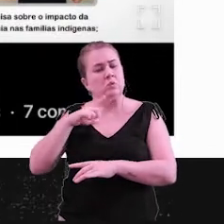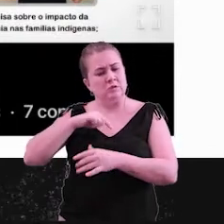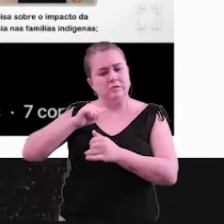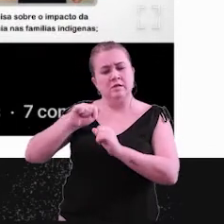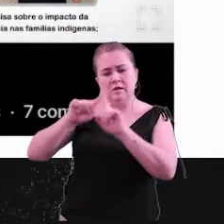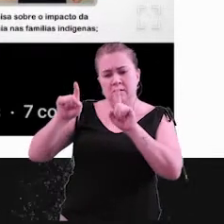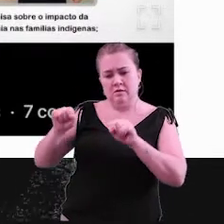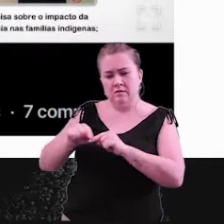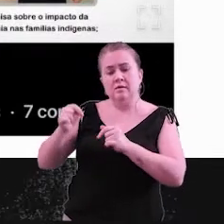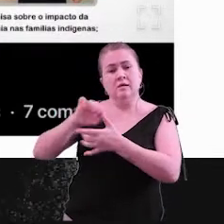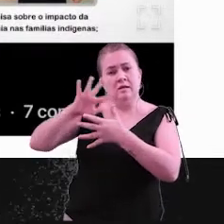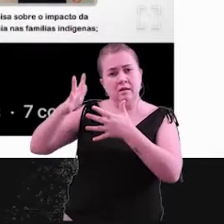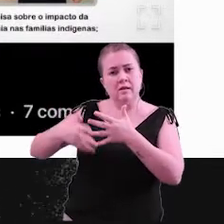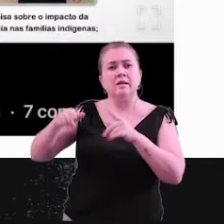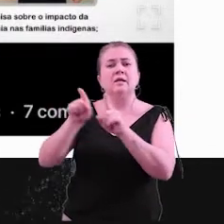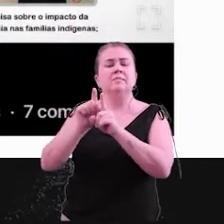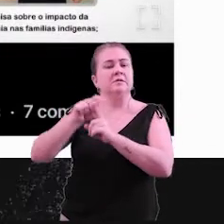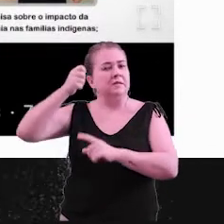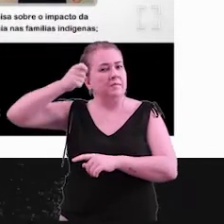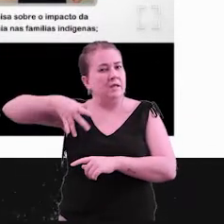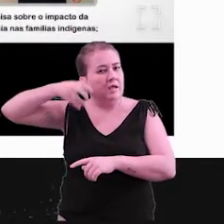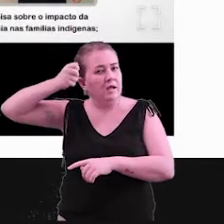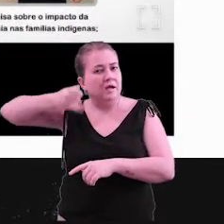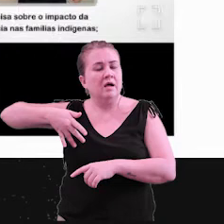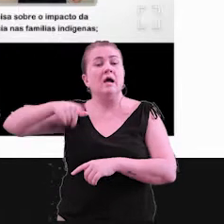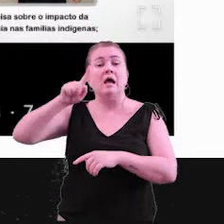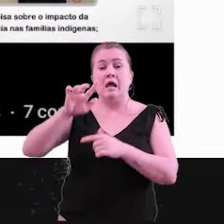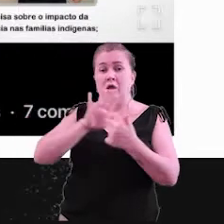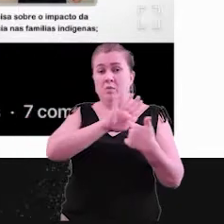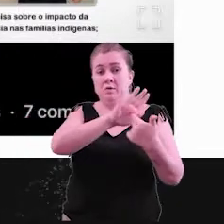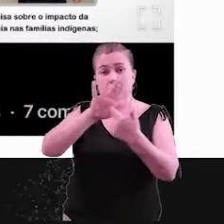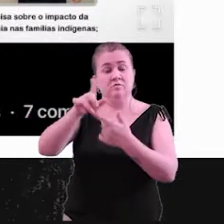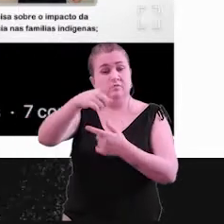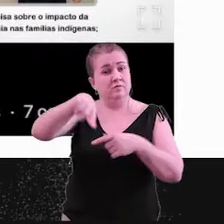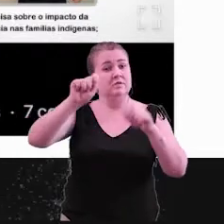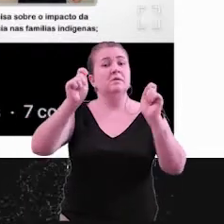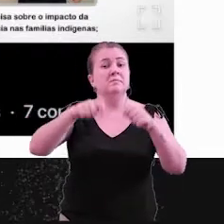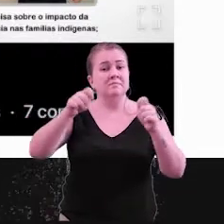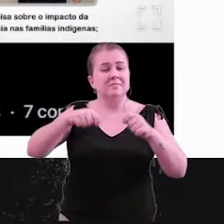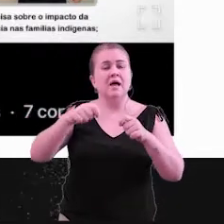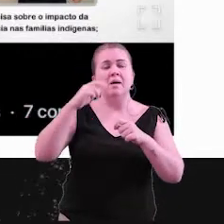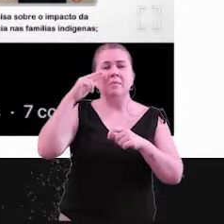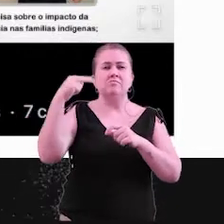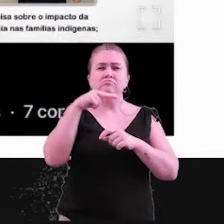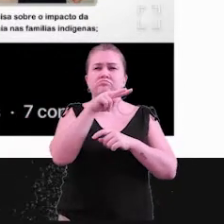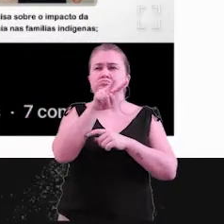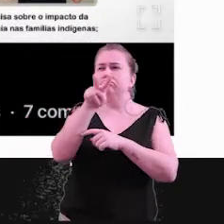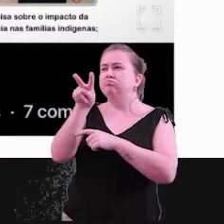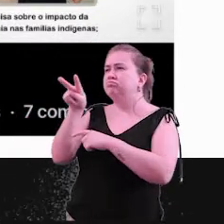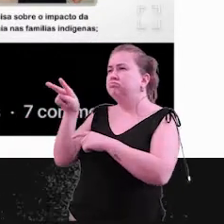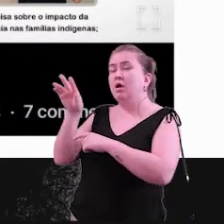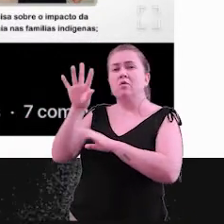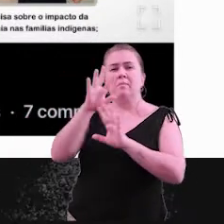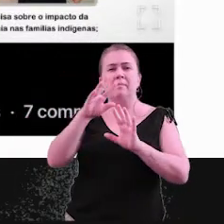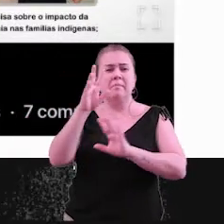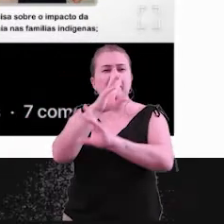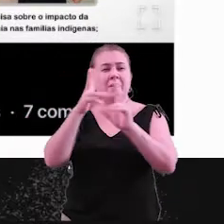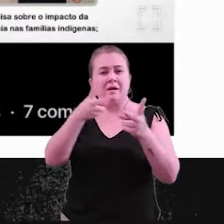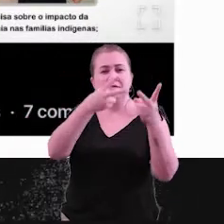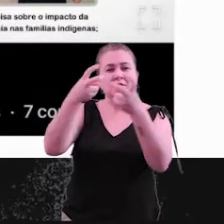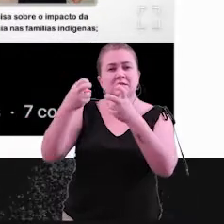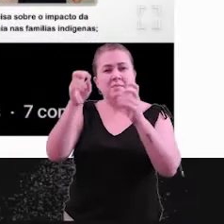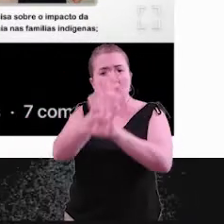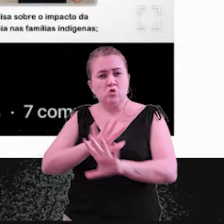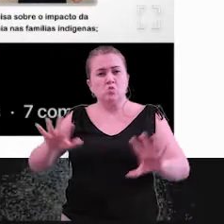de Libras, com audiodescrição, né? Ela é uma exposição que você pode navegar 360. Temos uma outra iniciativa,